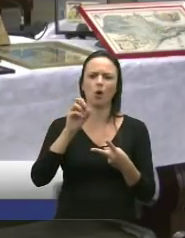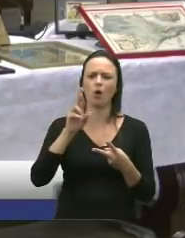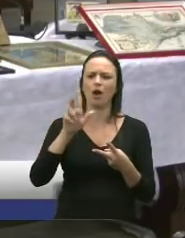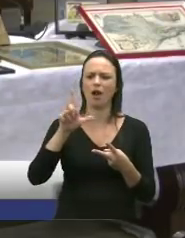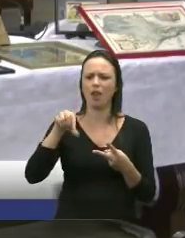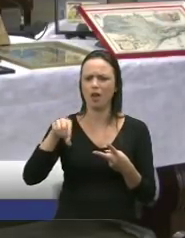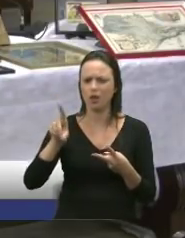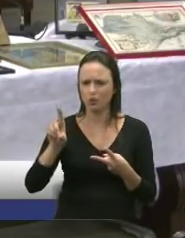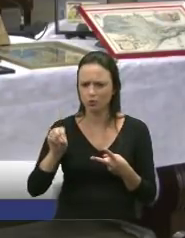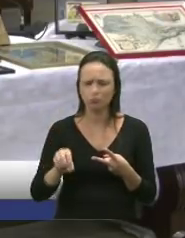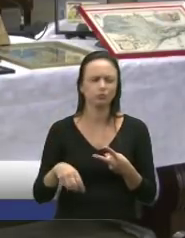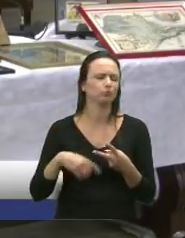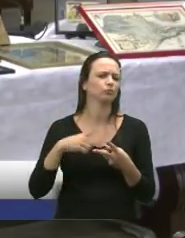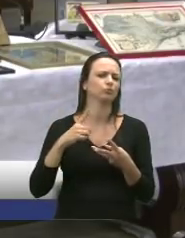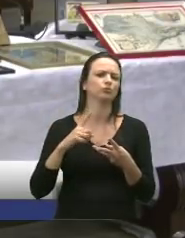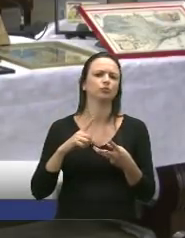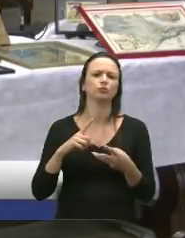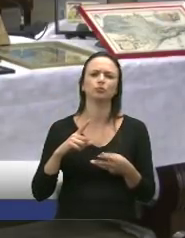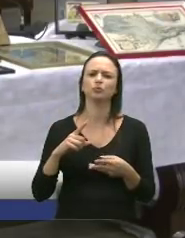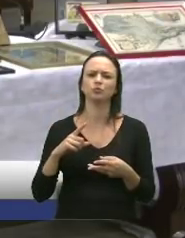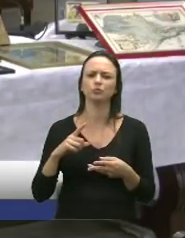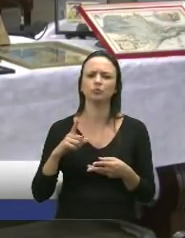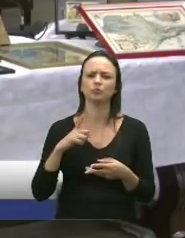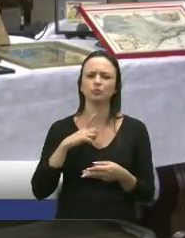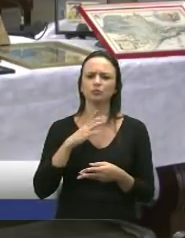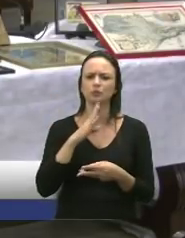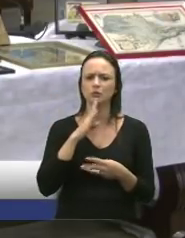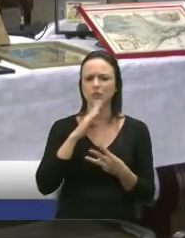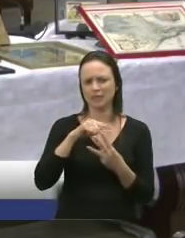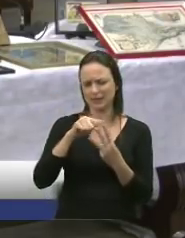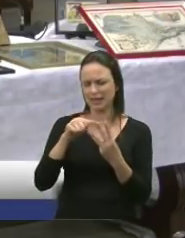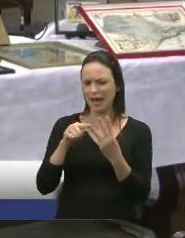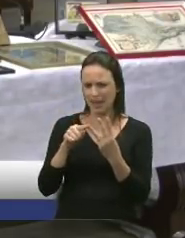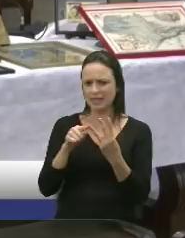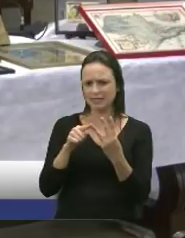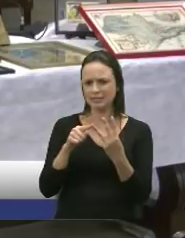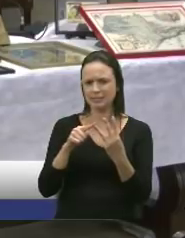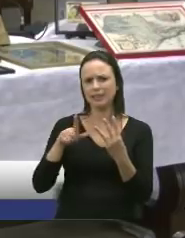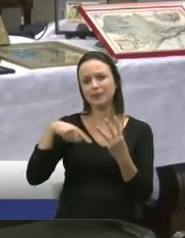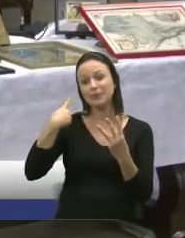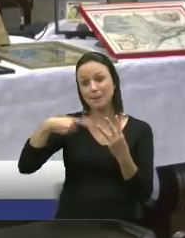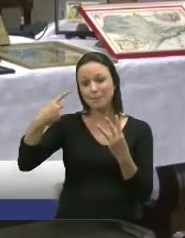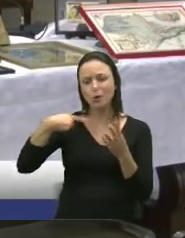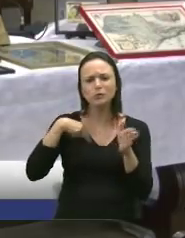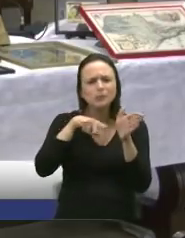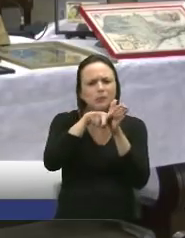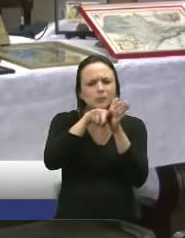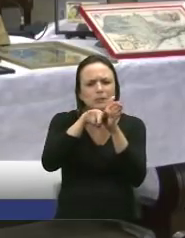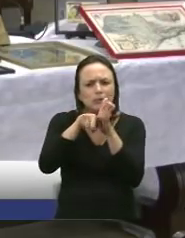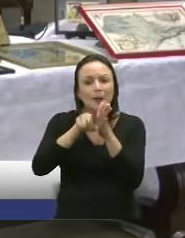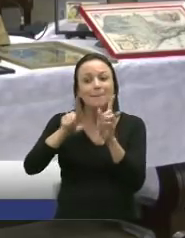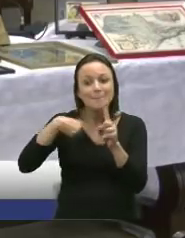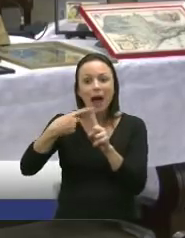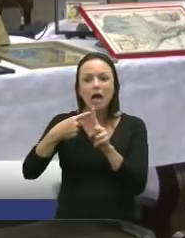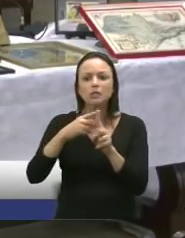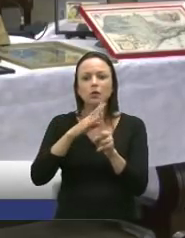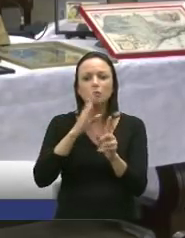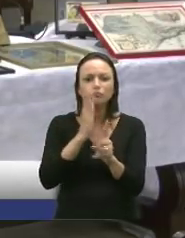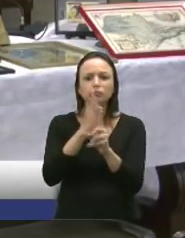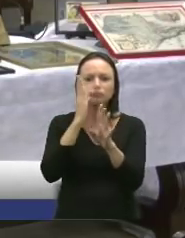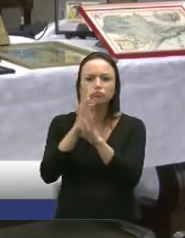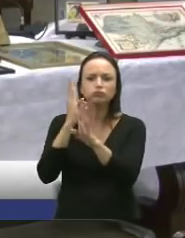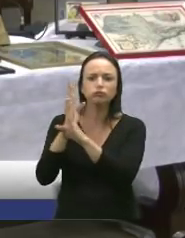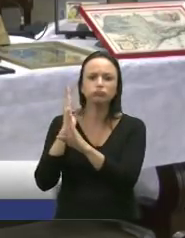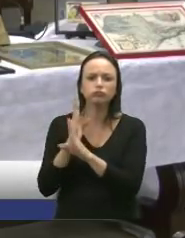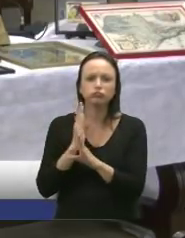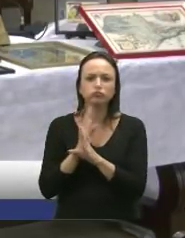Féria, e nós só sabíamos de 3, depois, pesquisando mais, encontramos esses outros.